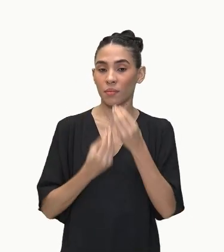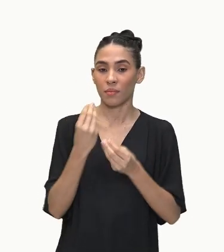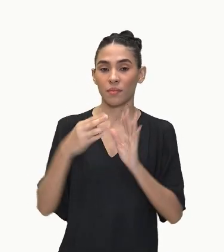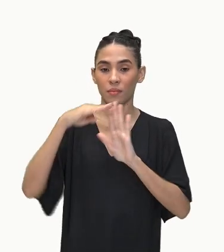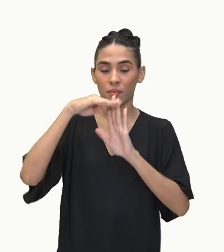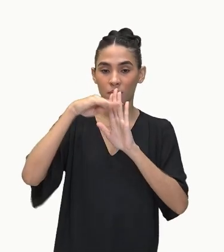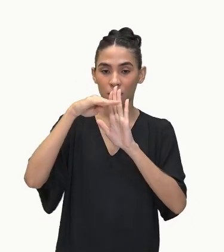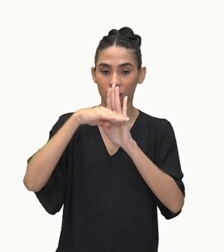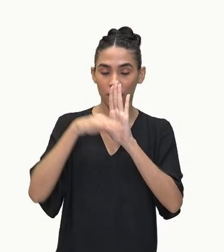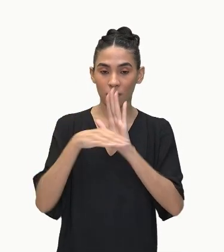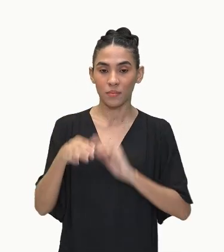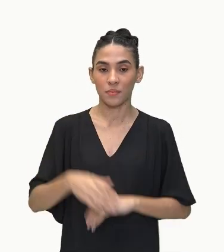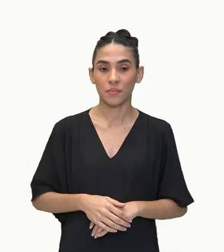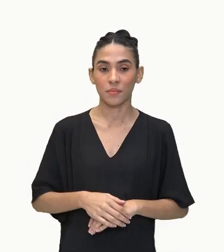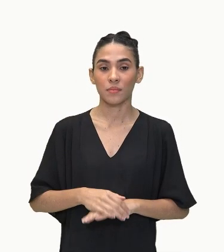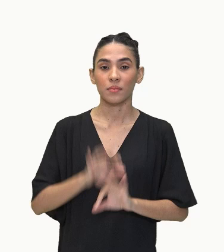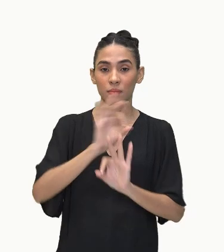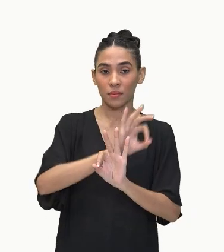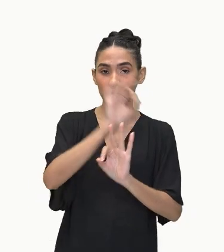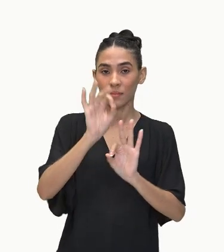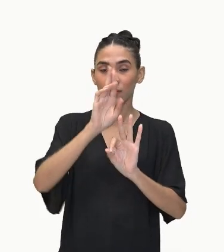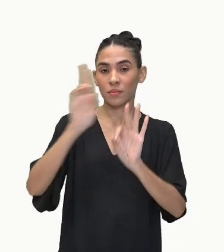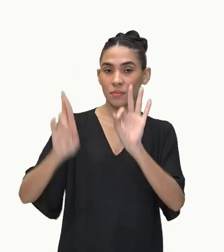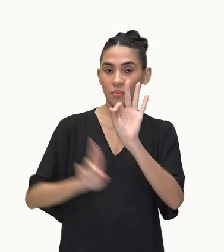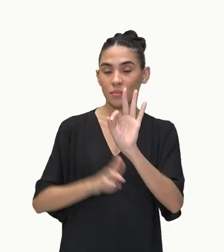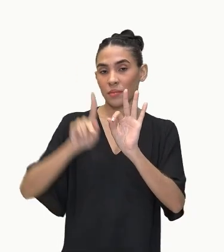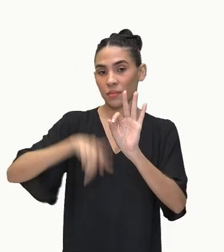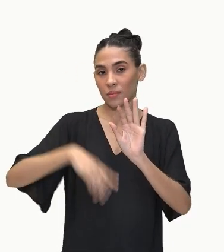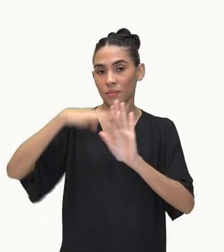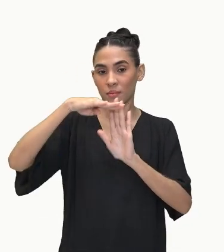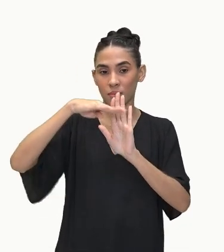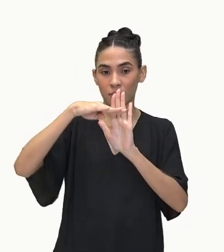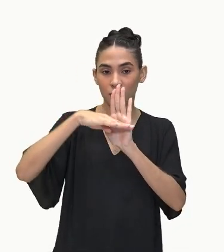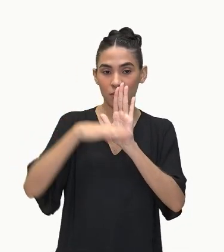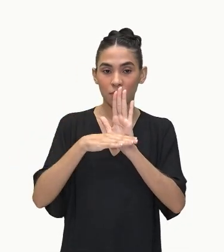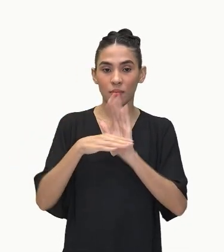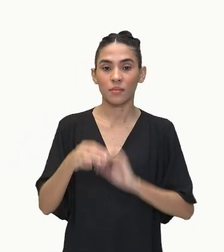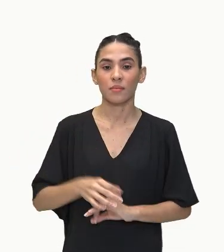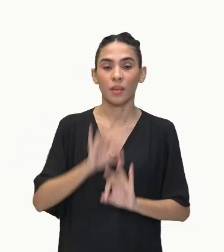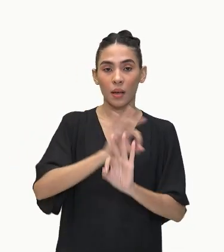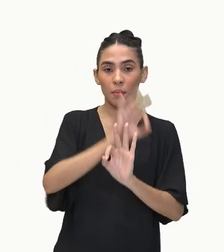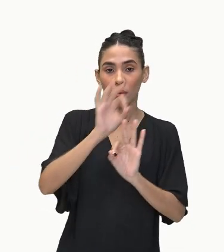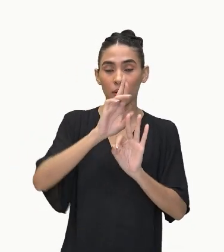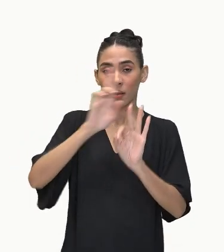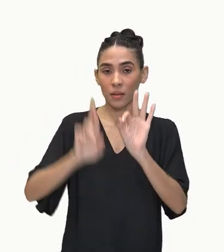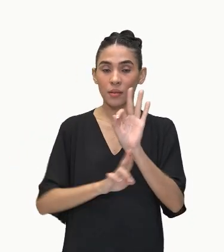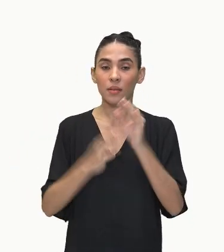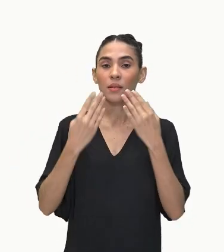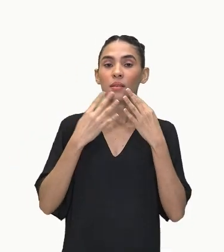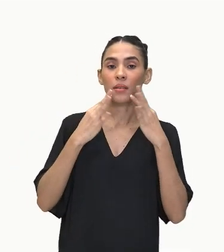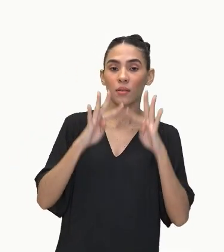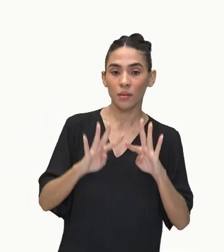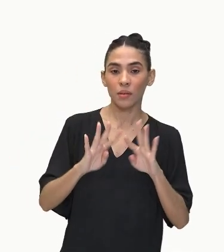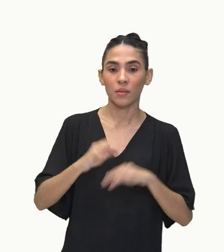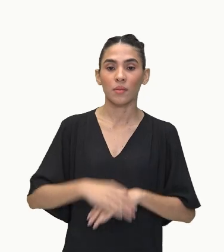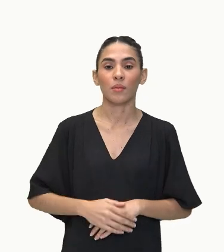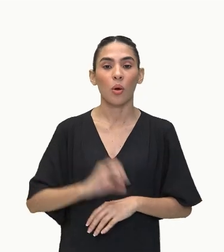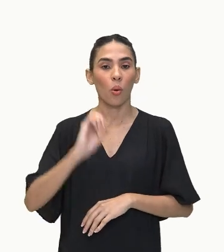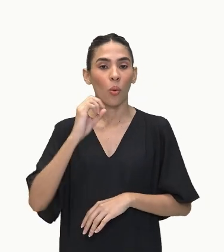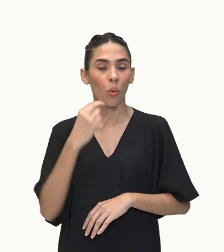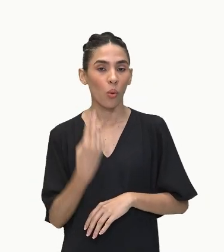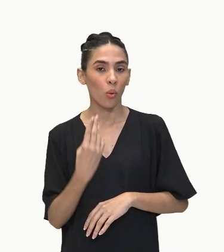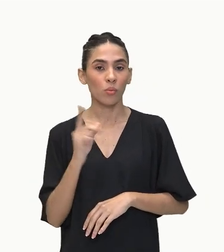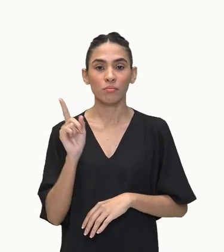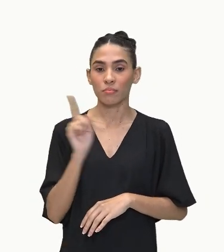classificados. Os aminoácidos, eles são classificados em aminoácidos naturais, ou também são chamados